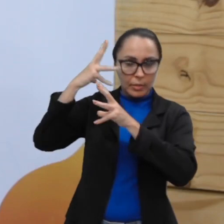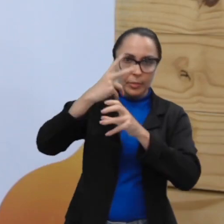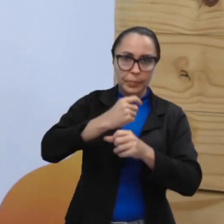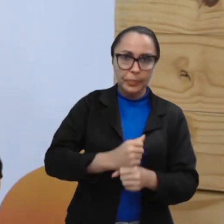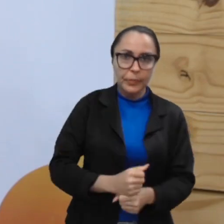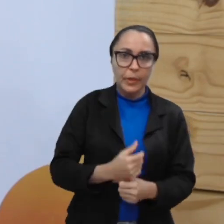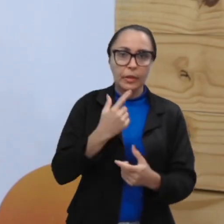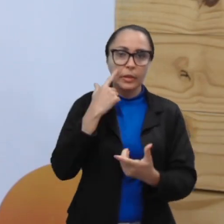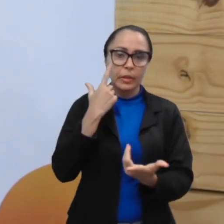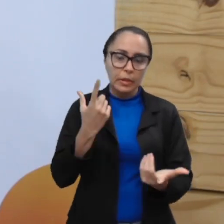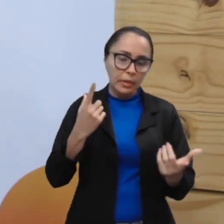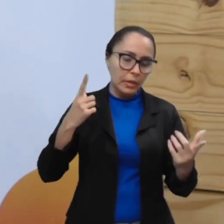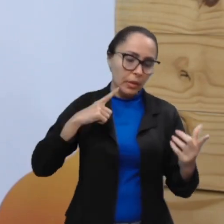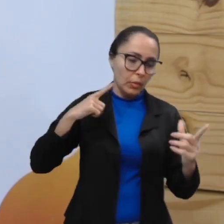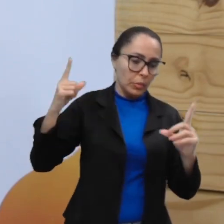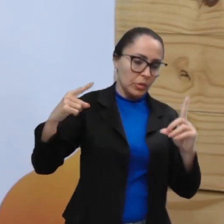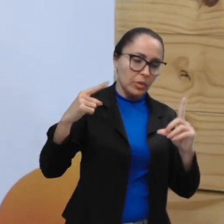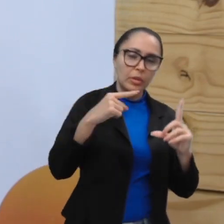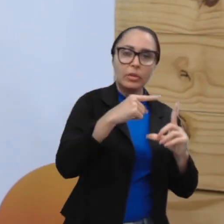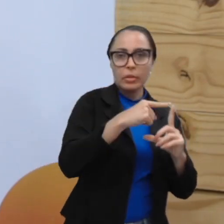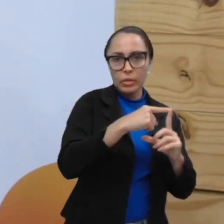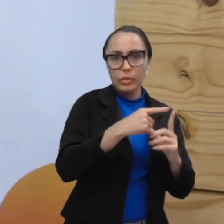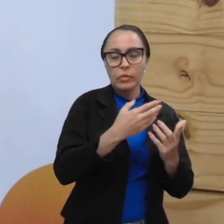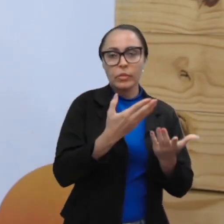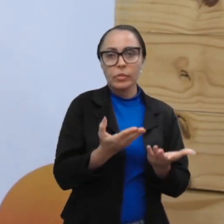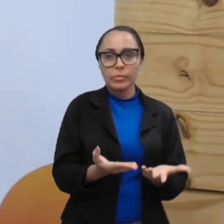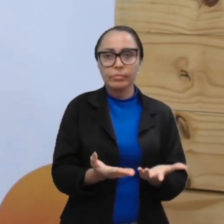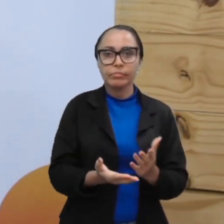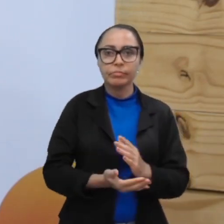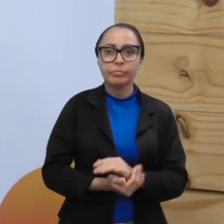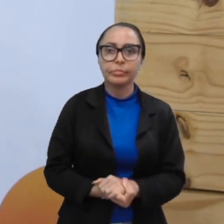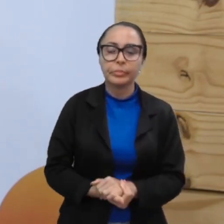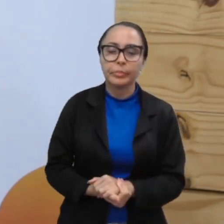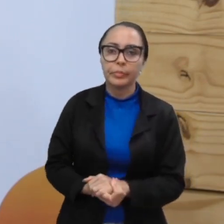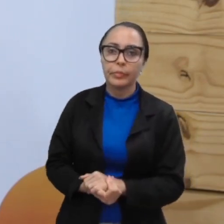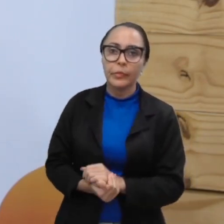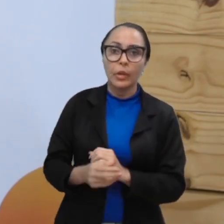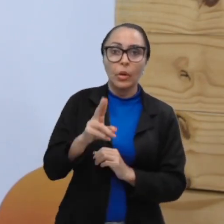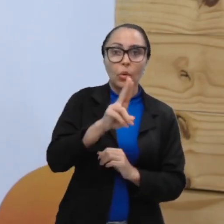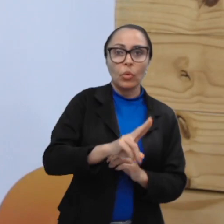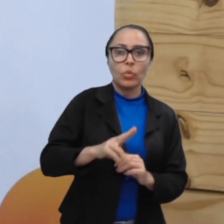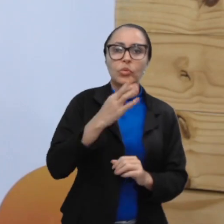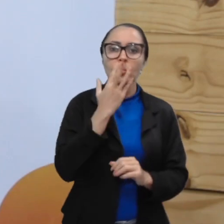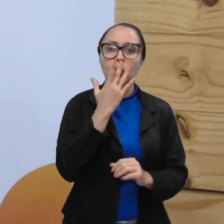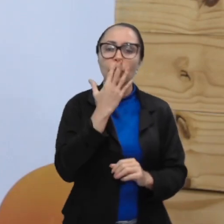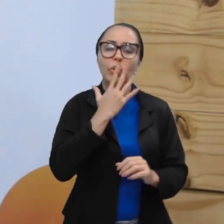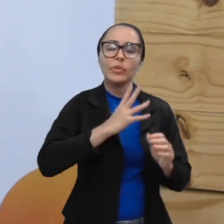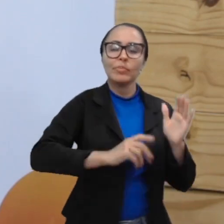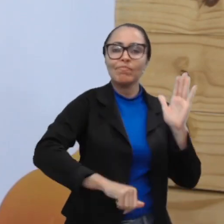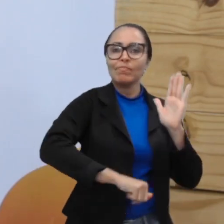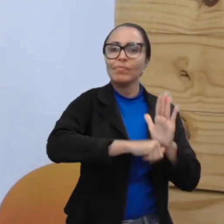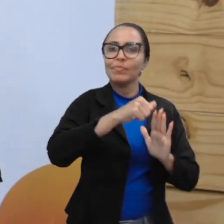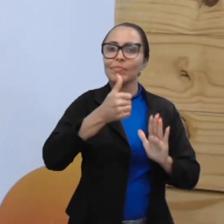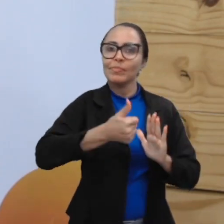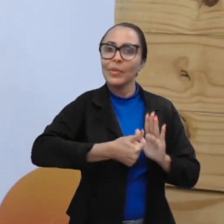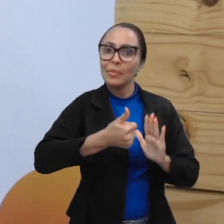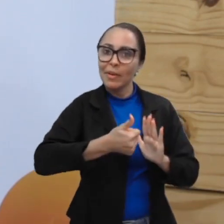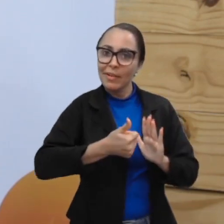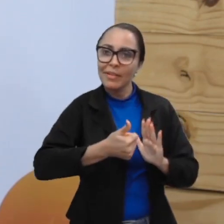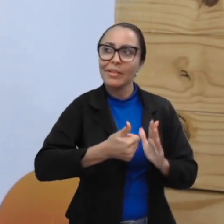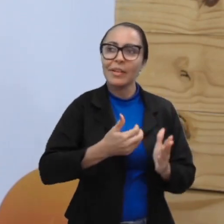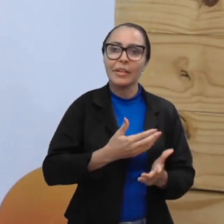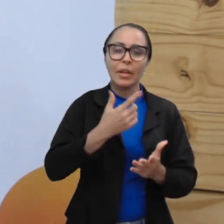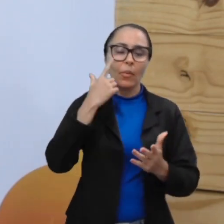que pregavam objetividade, né? Objetividade, uso de cores primárias, tirar